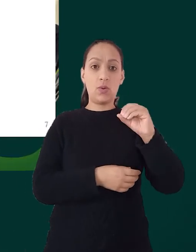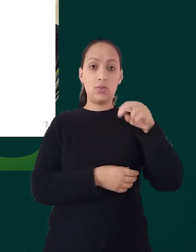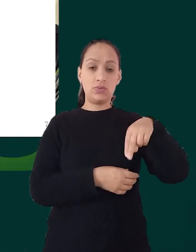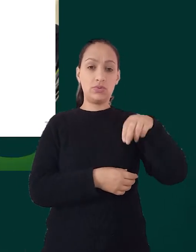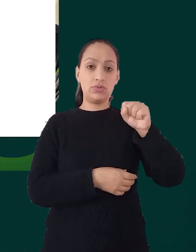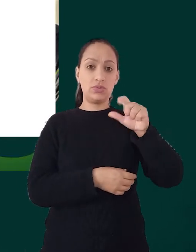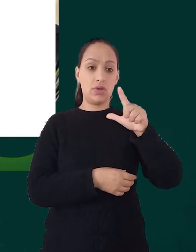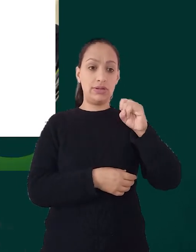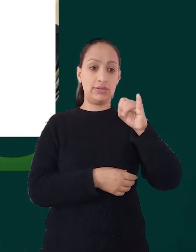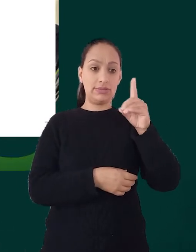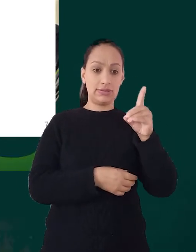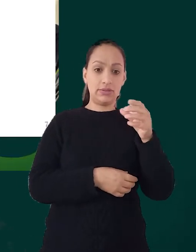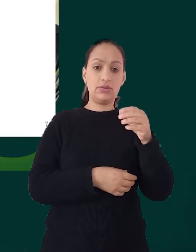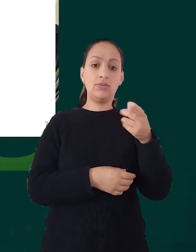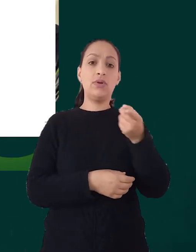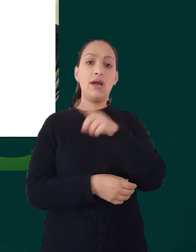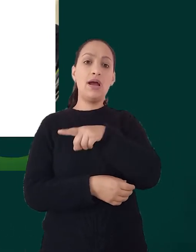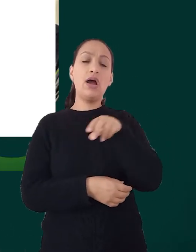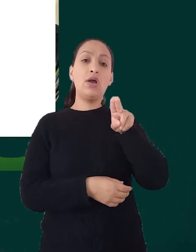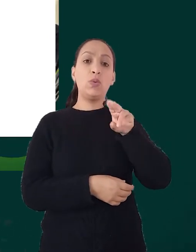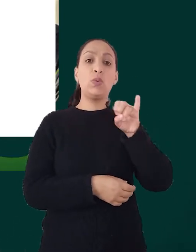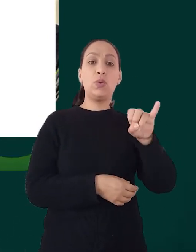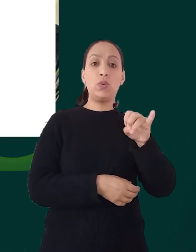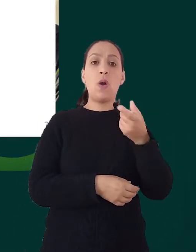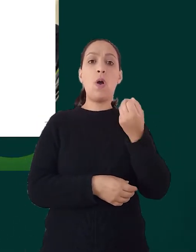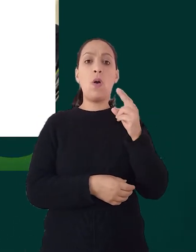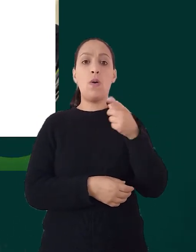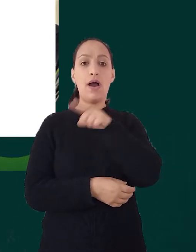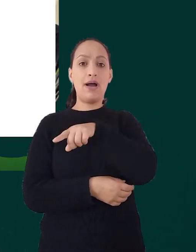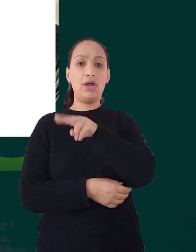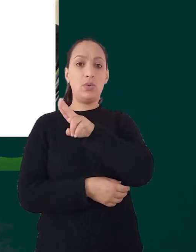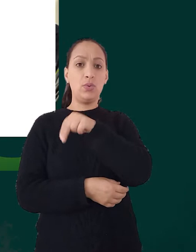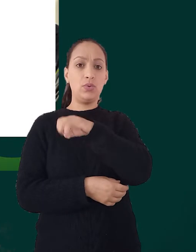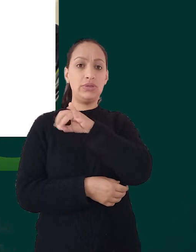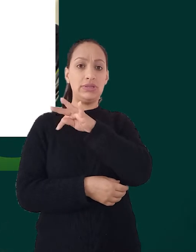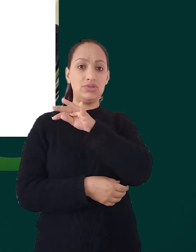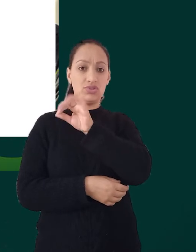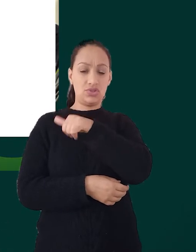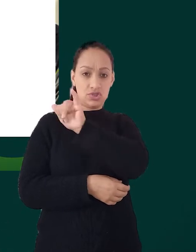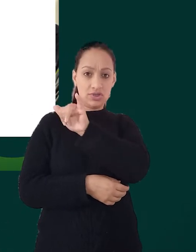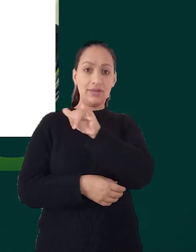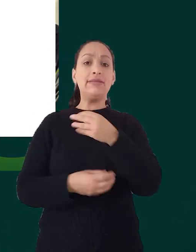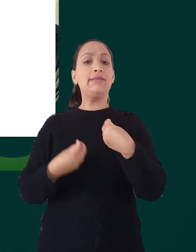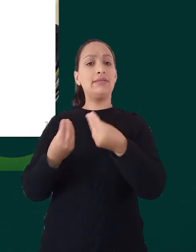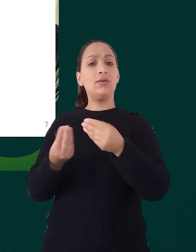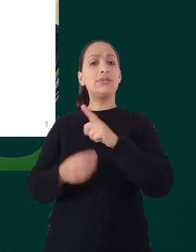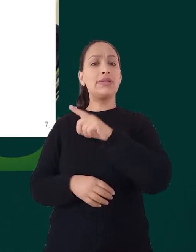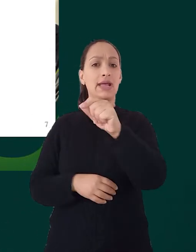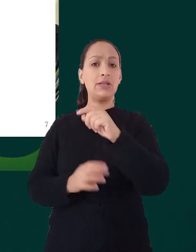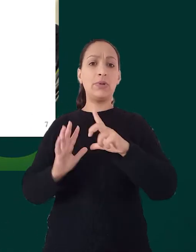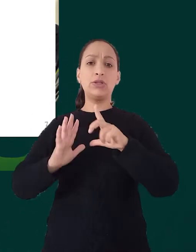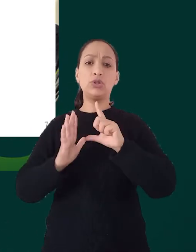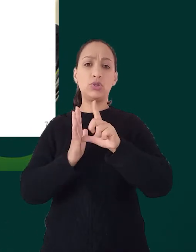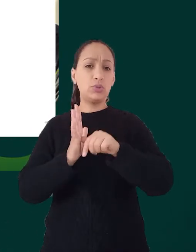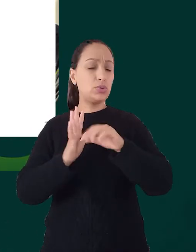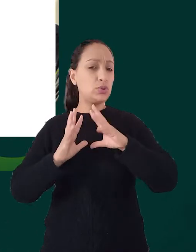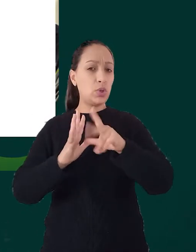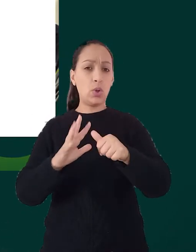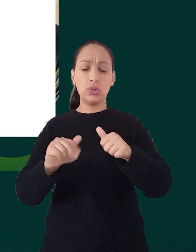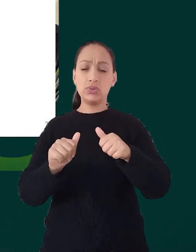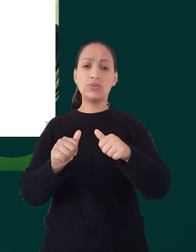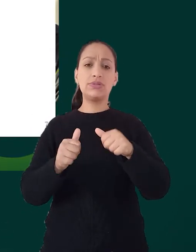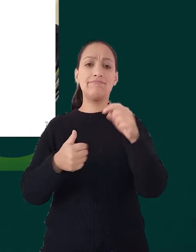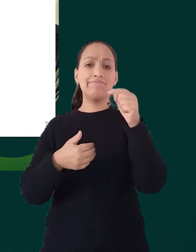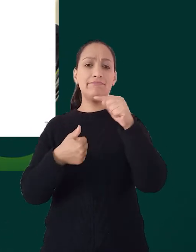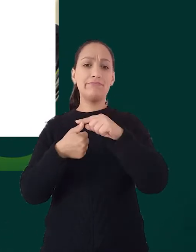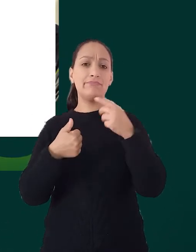Unity, tanto a Unity quanto a Unreal, dão saída para todos os dispositivos. Se vocês jogam, vocês já viram com Fortnite, vocês conseguem